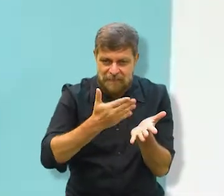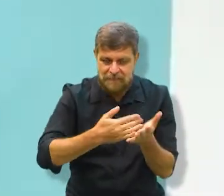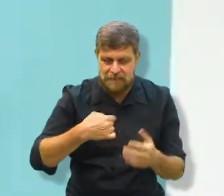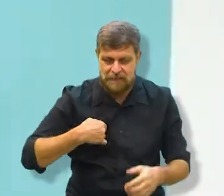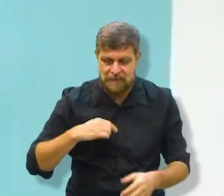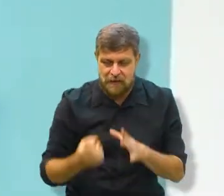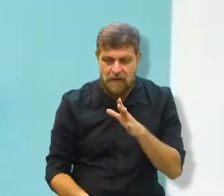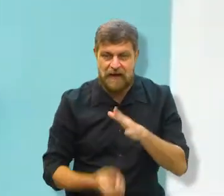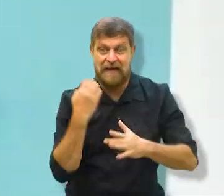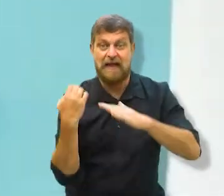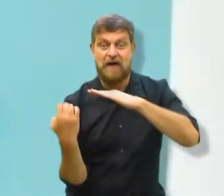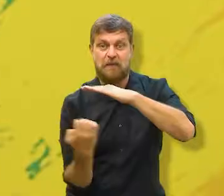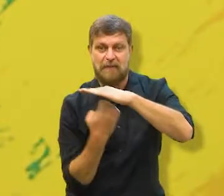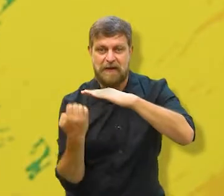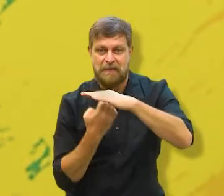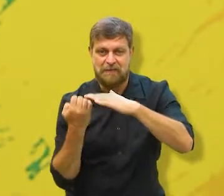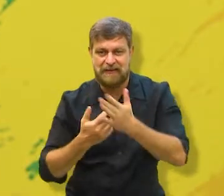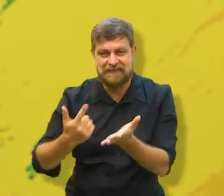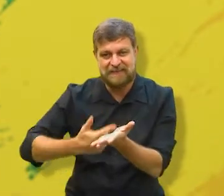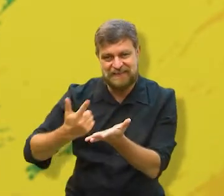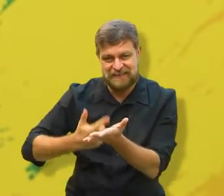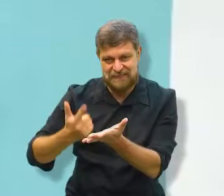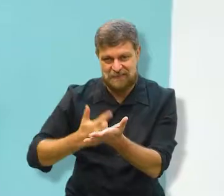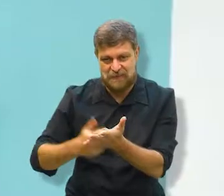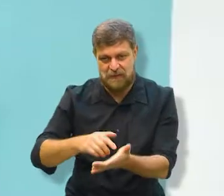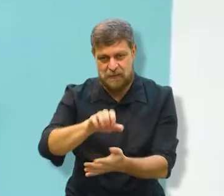fundei a editora. E aí,